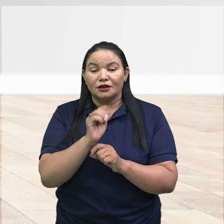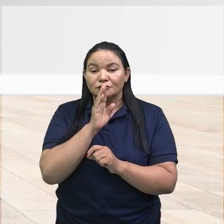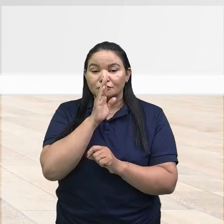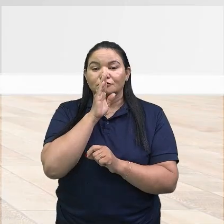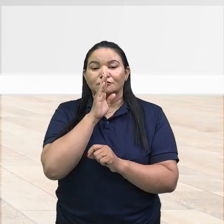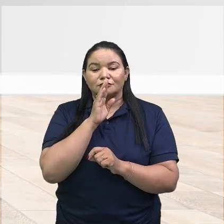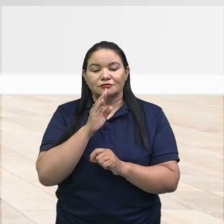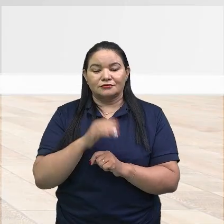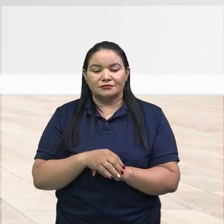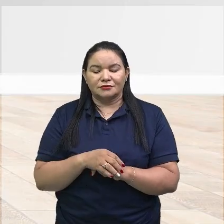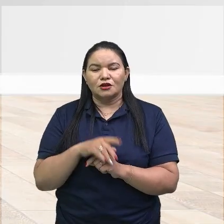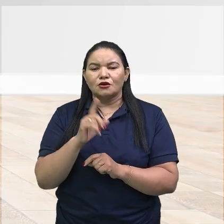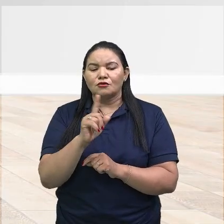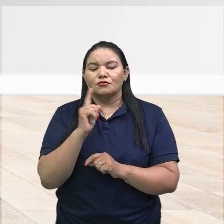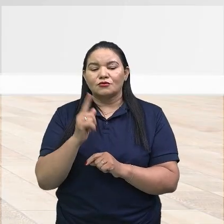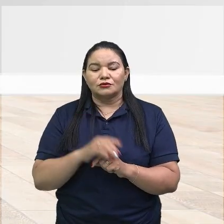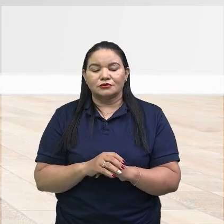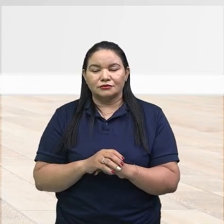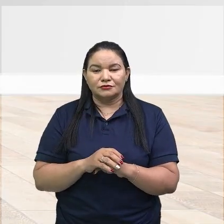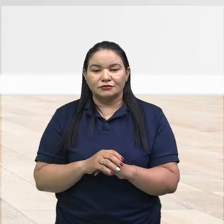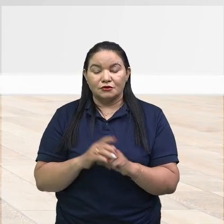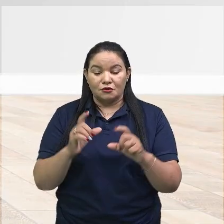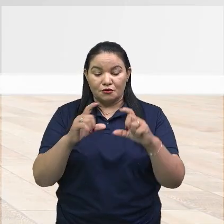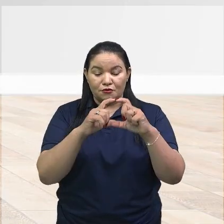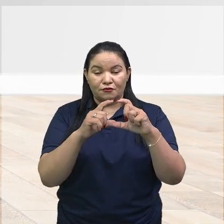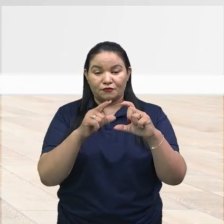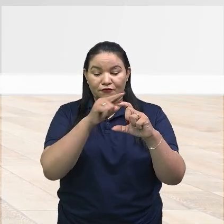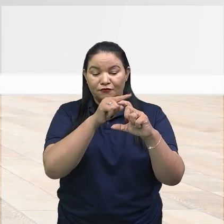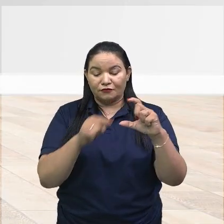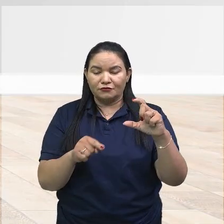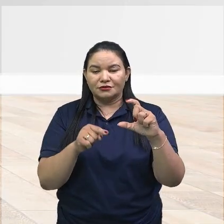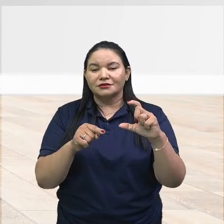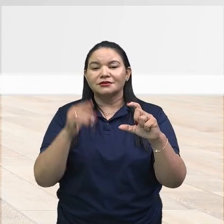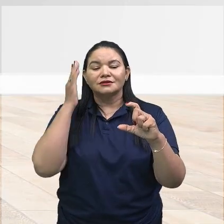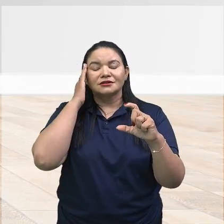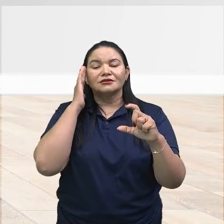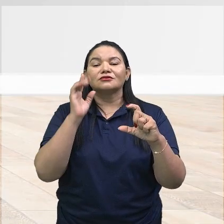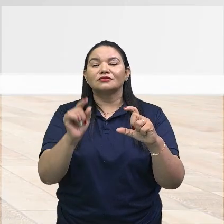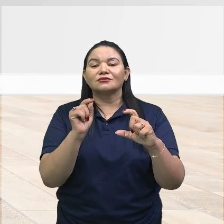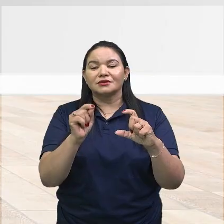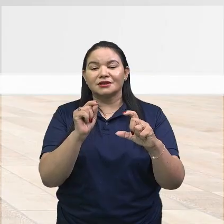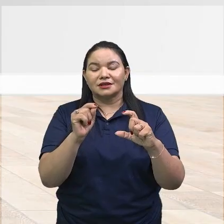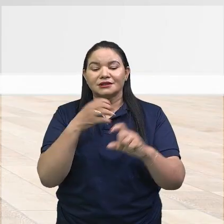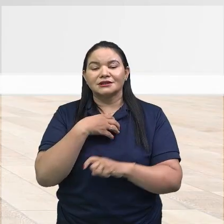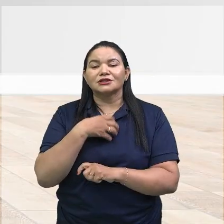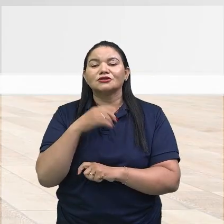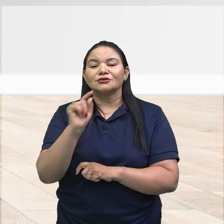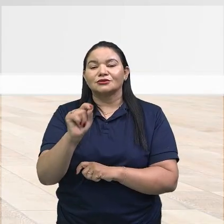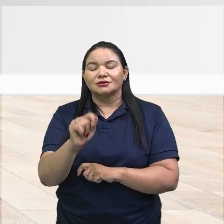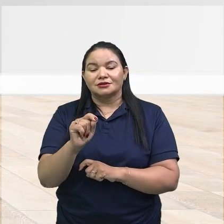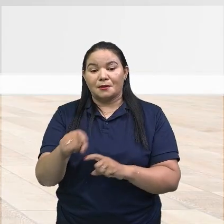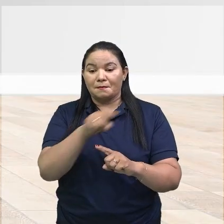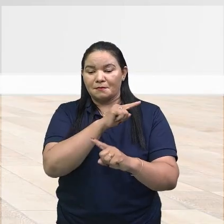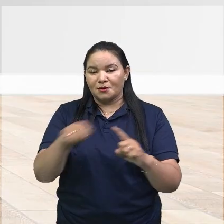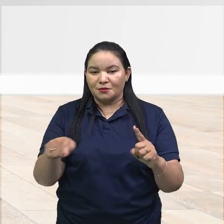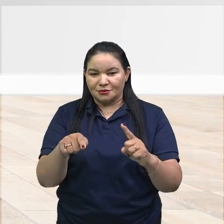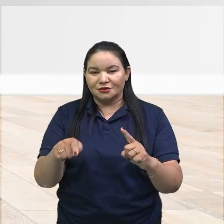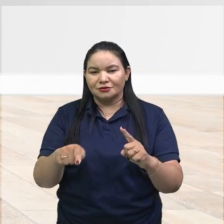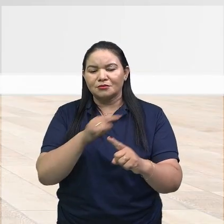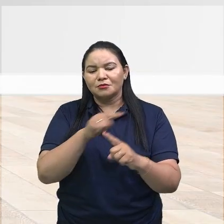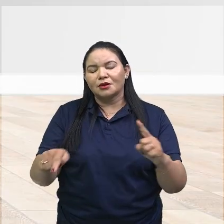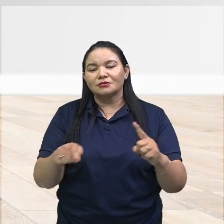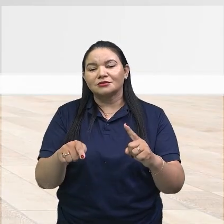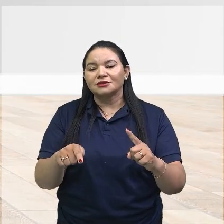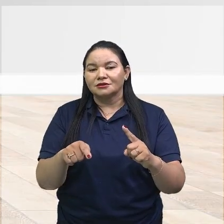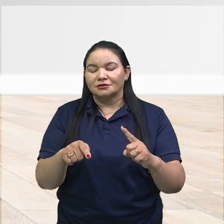aquele vermelhinho que tá ali, que tem um tracinho, a gente já traz pra gente a sensação de proibição, né? Quando tem com esse